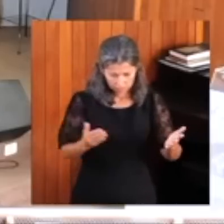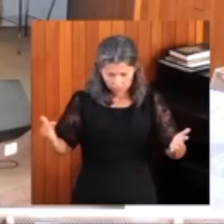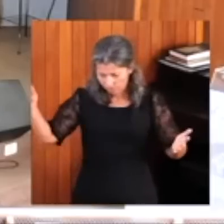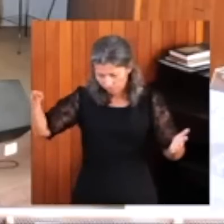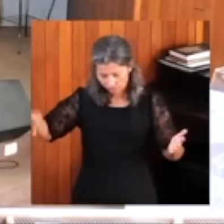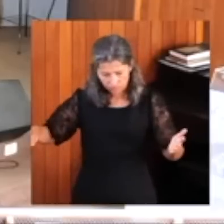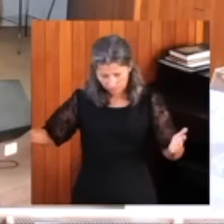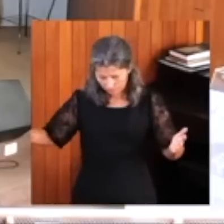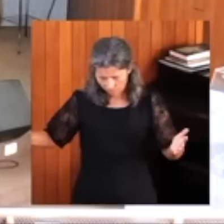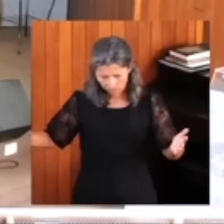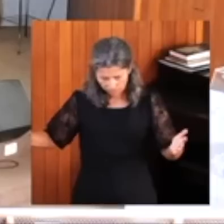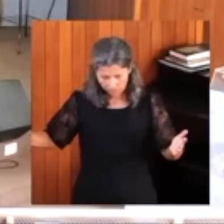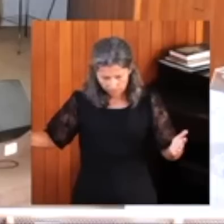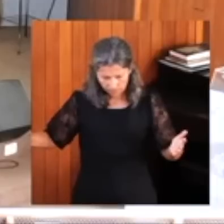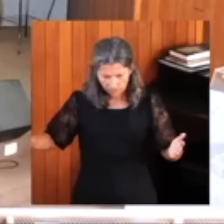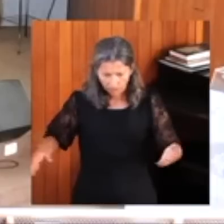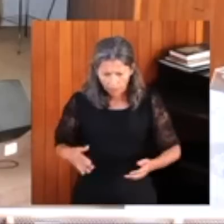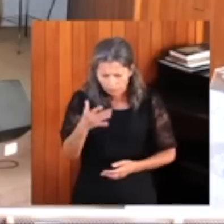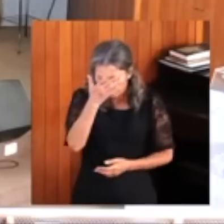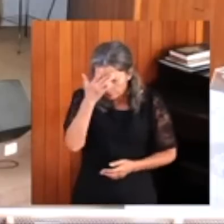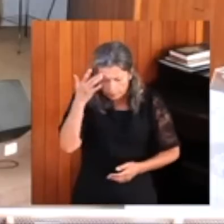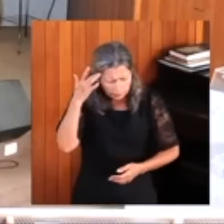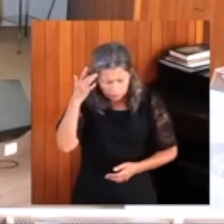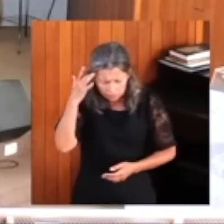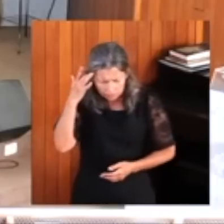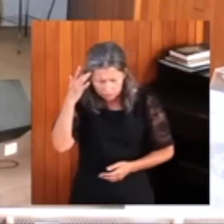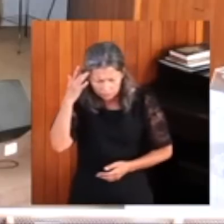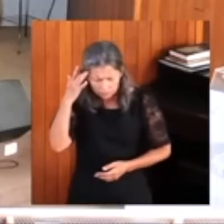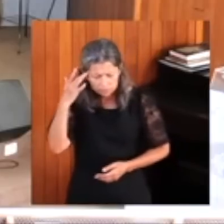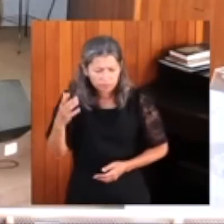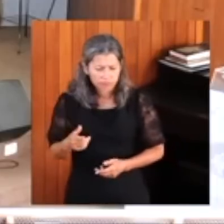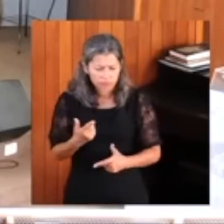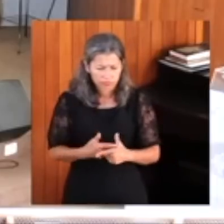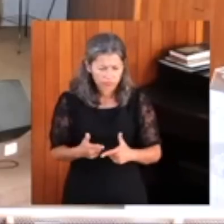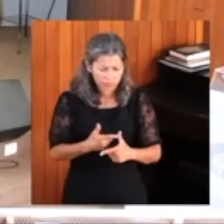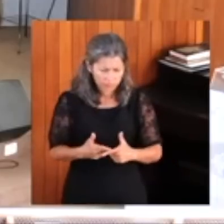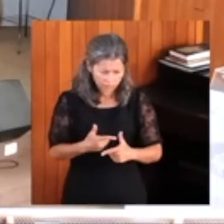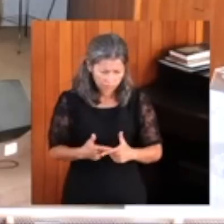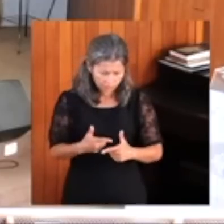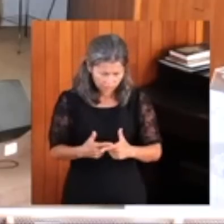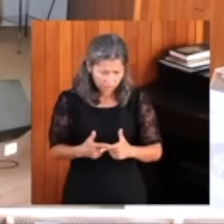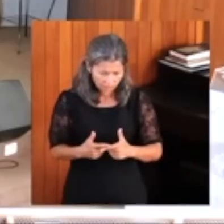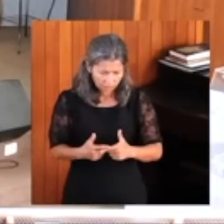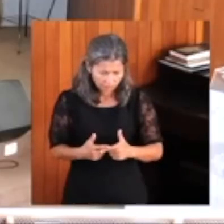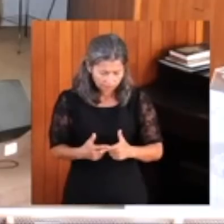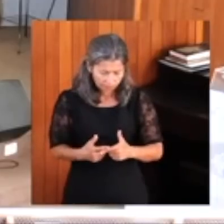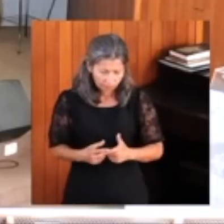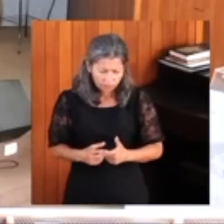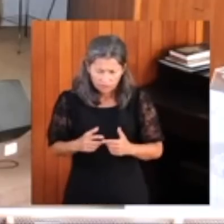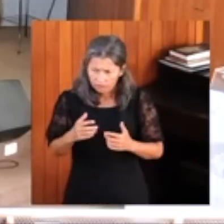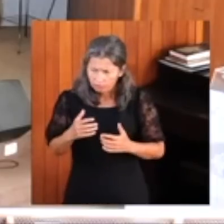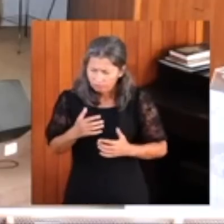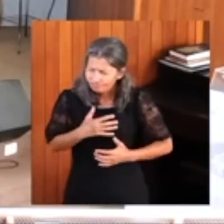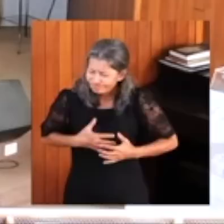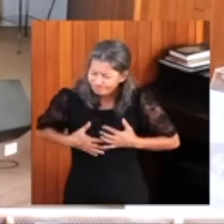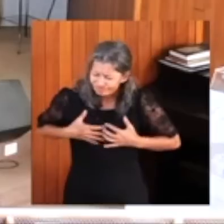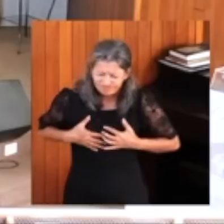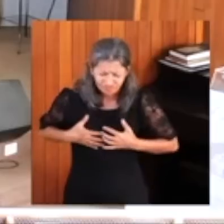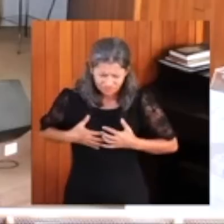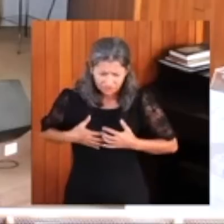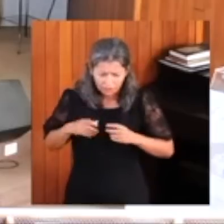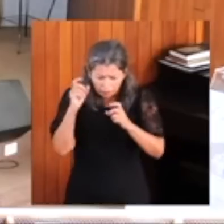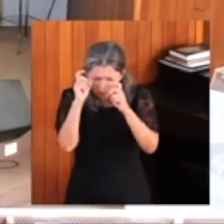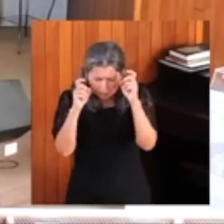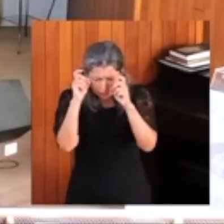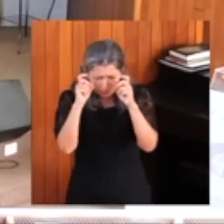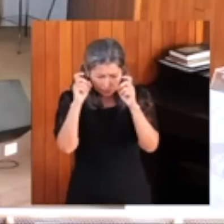pessoas, lutas, como nós também travamos as nossas. E Deus procurando salvar a humanidade. E o fim da Bíblia mostra